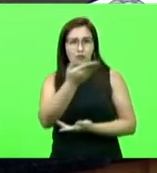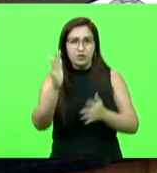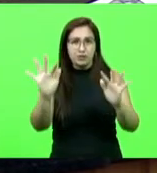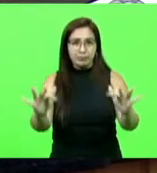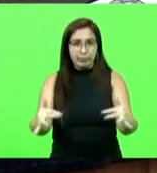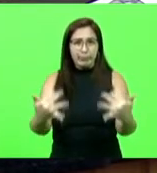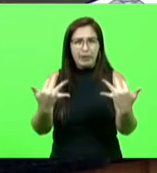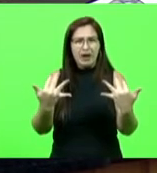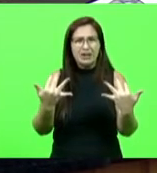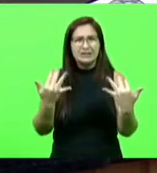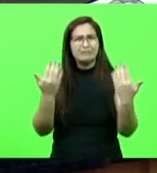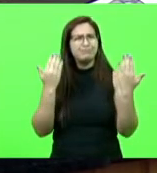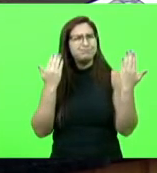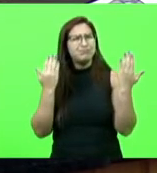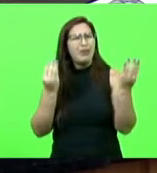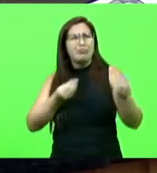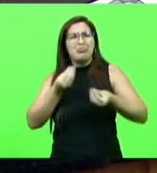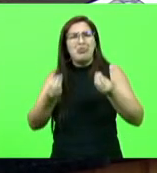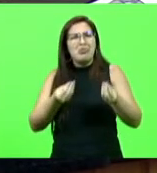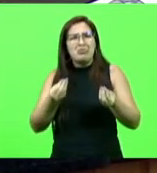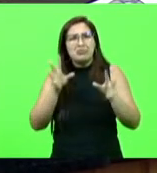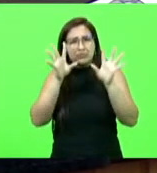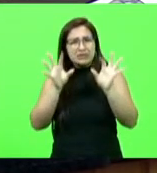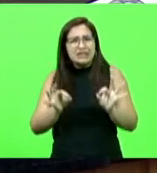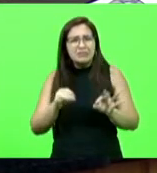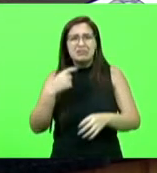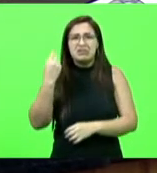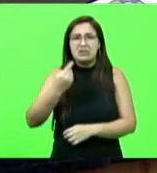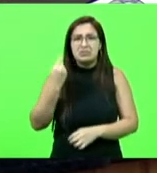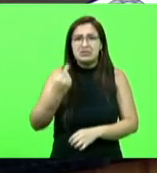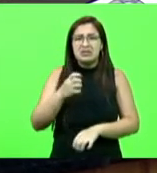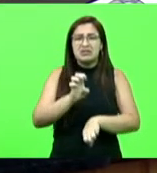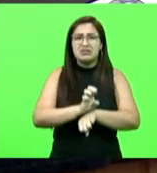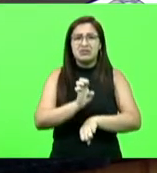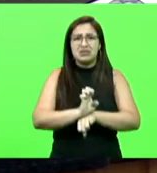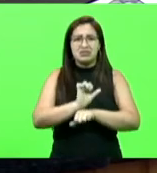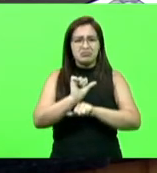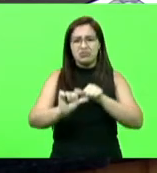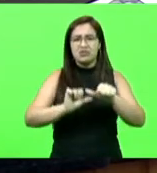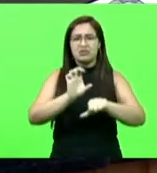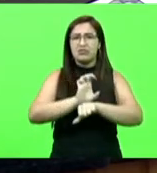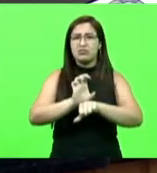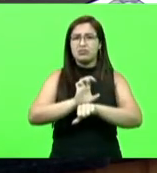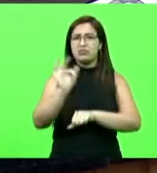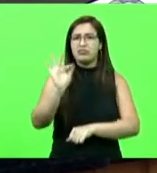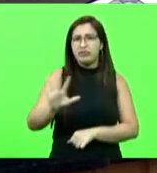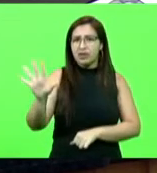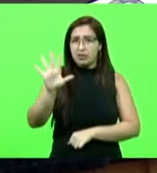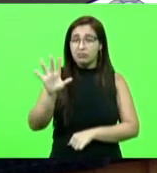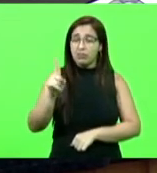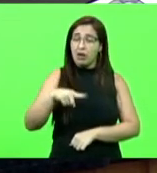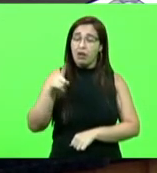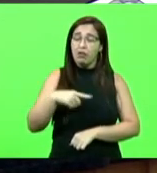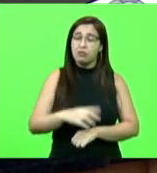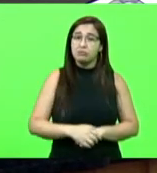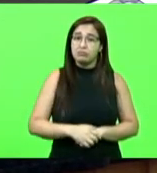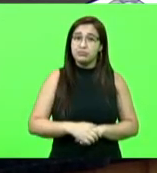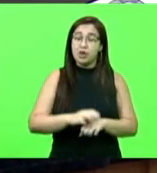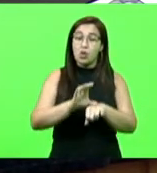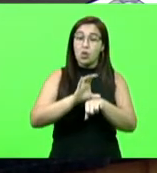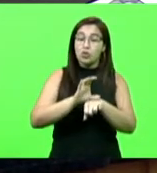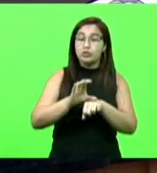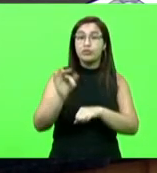pouco confuso. Como assim, um deputado estadual reformulando a Constituição Federal? Sim, a nossa Constituição